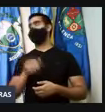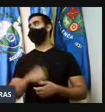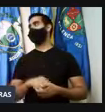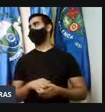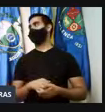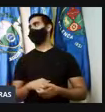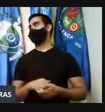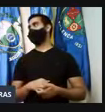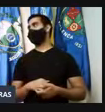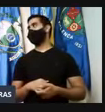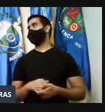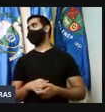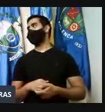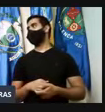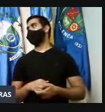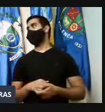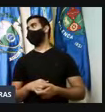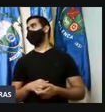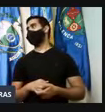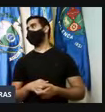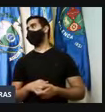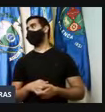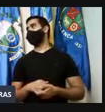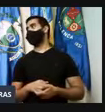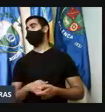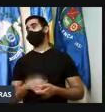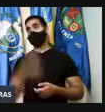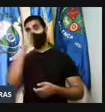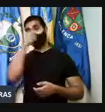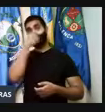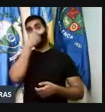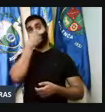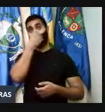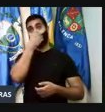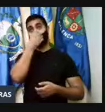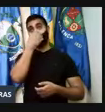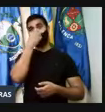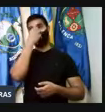lá no prazo, no máximo,